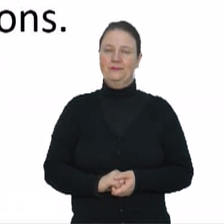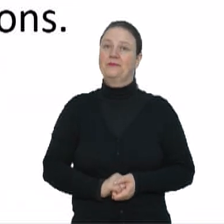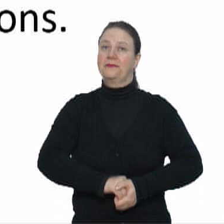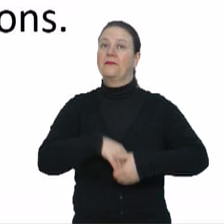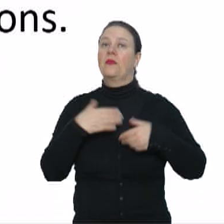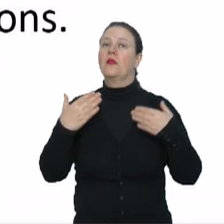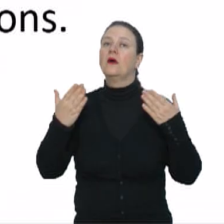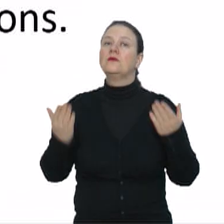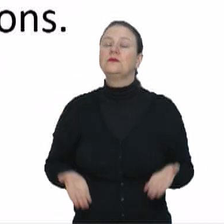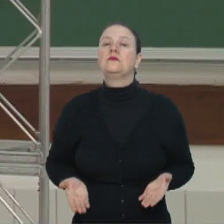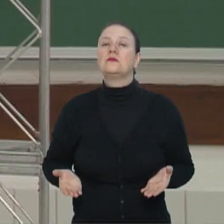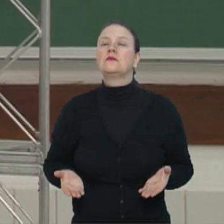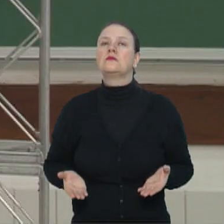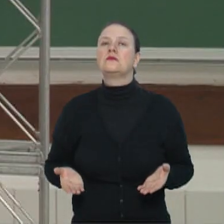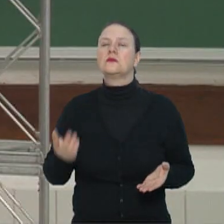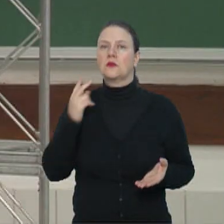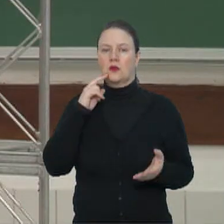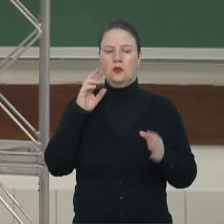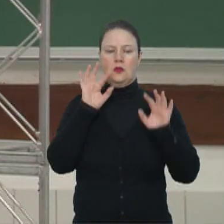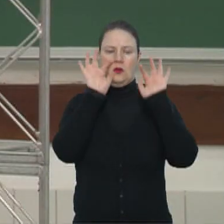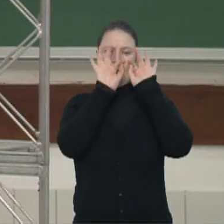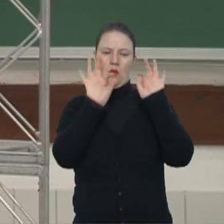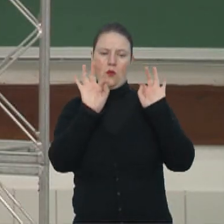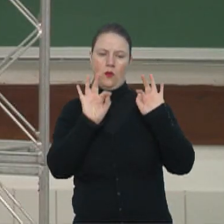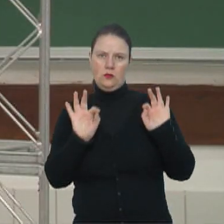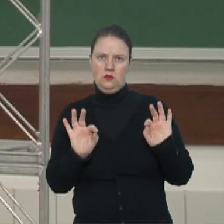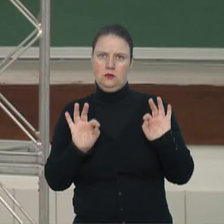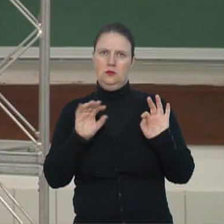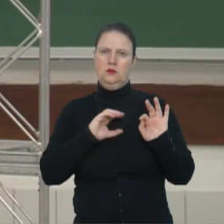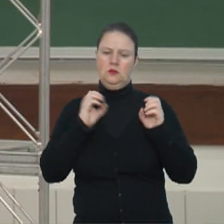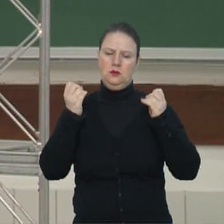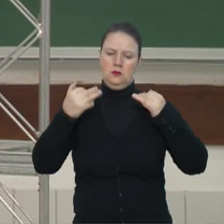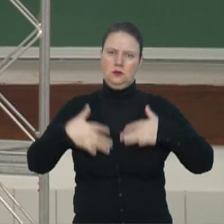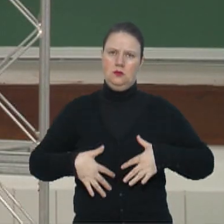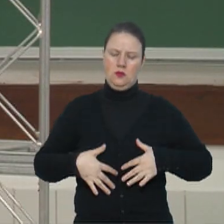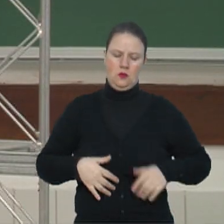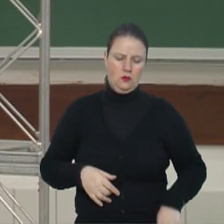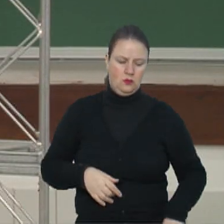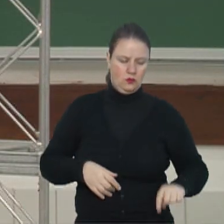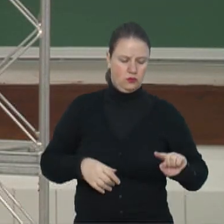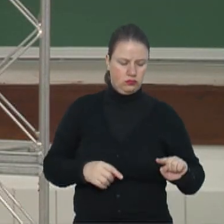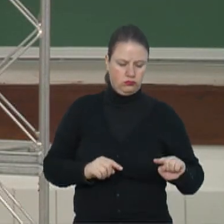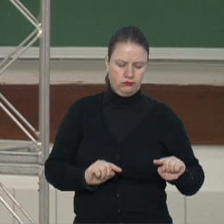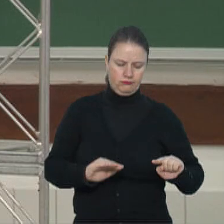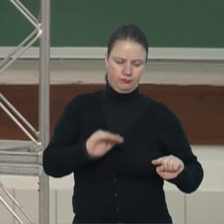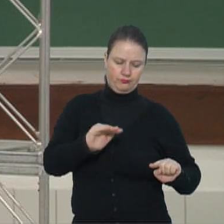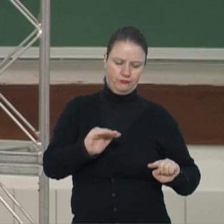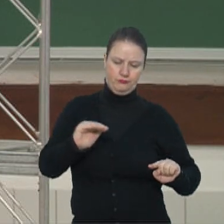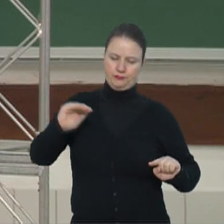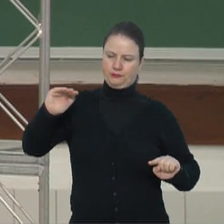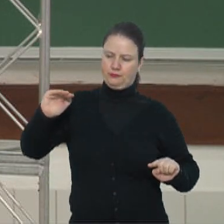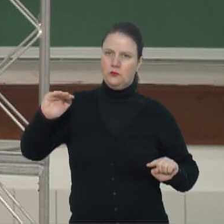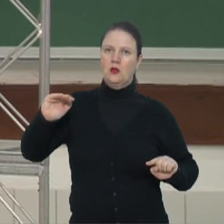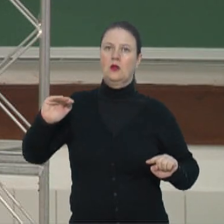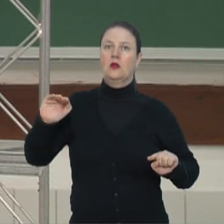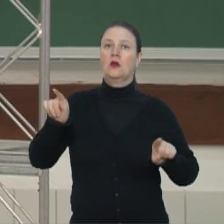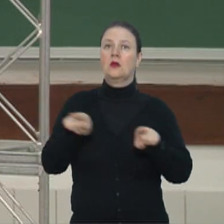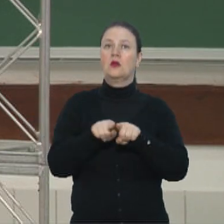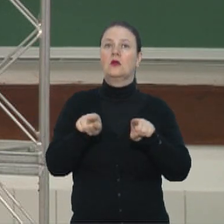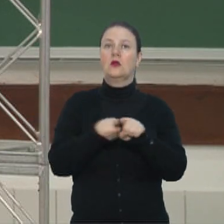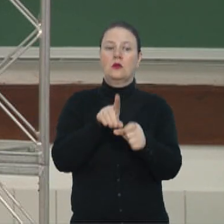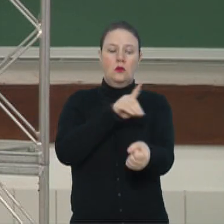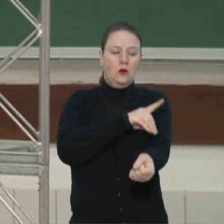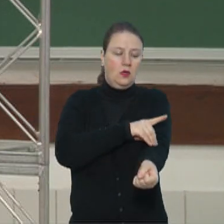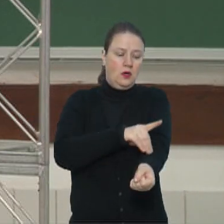risk. Então, ali está dizendo que as porções têm aumentado, assim como a diabetes